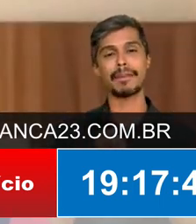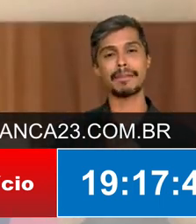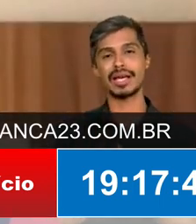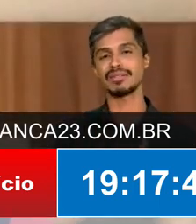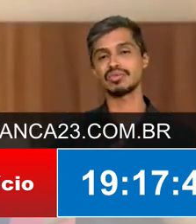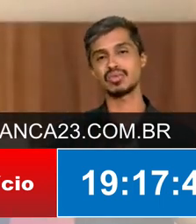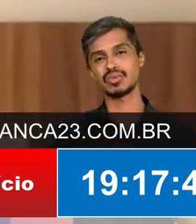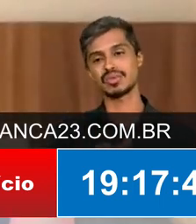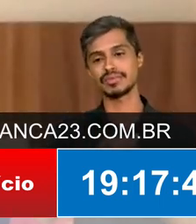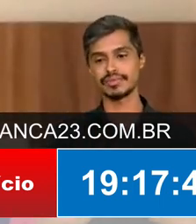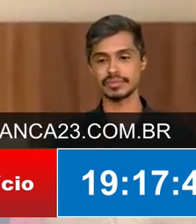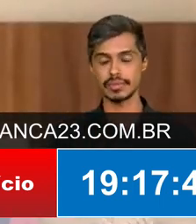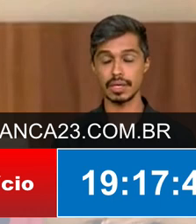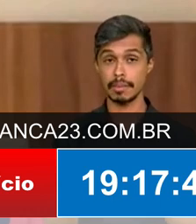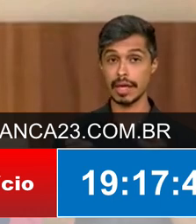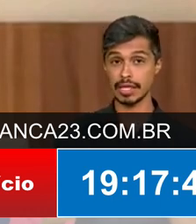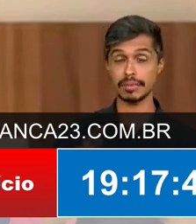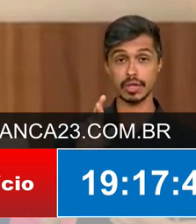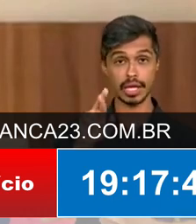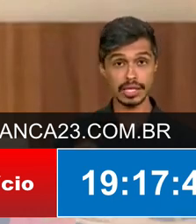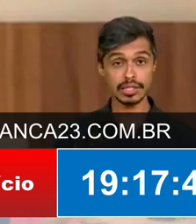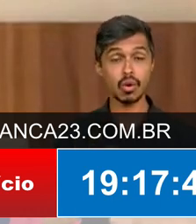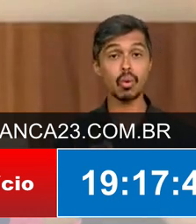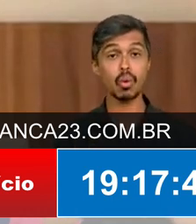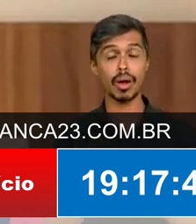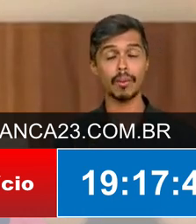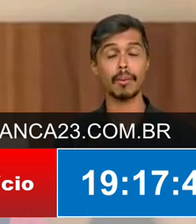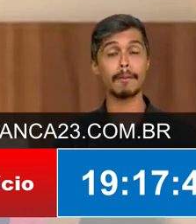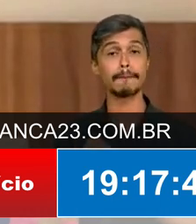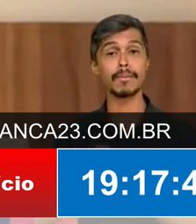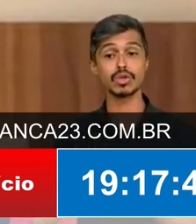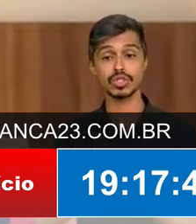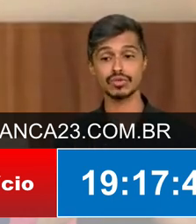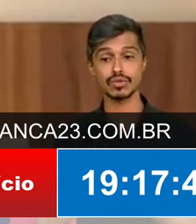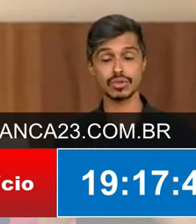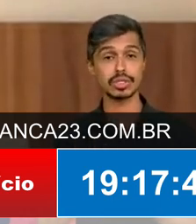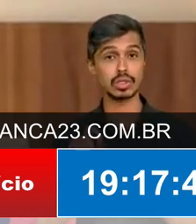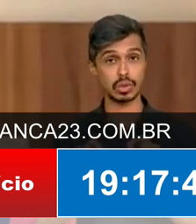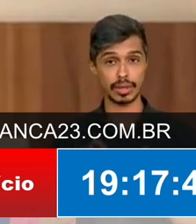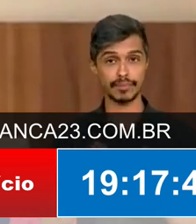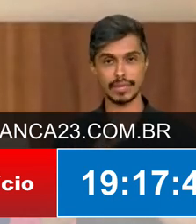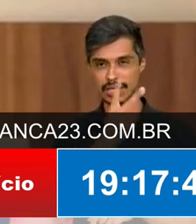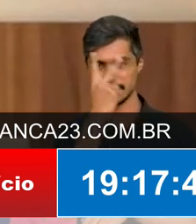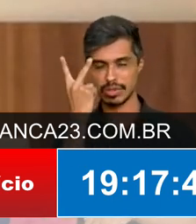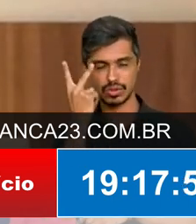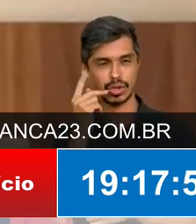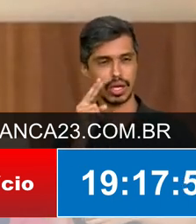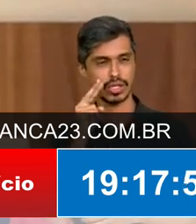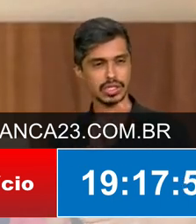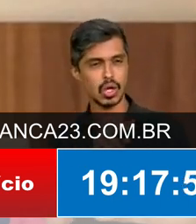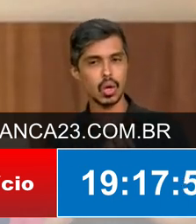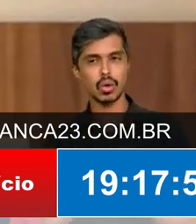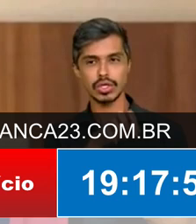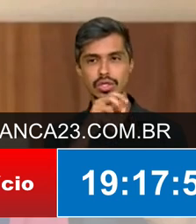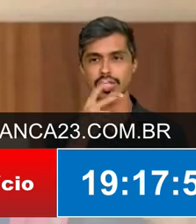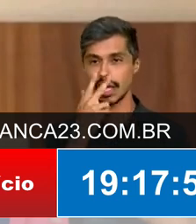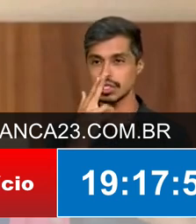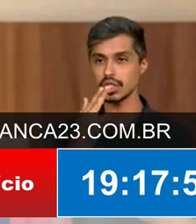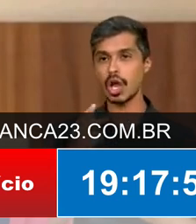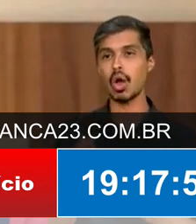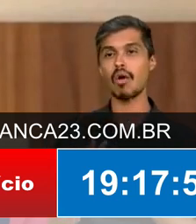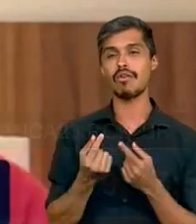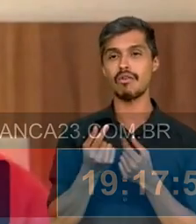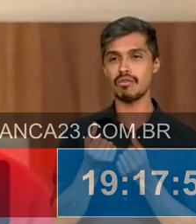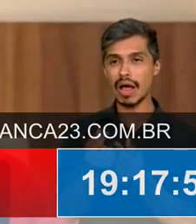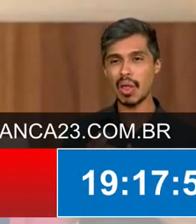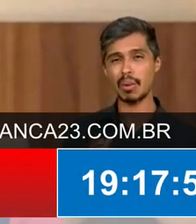é que as razões e tanto para paraas pessoas acharem pros idosos acharem o valor